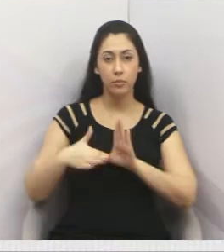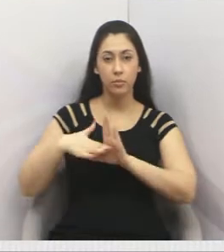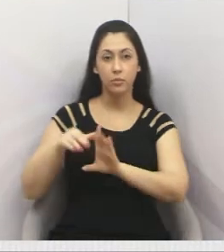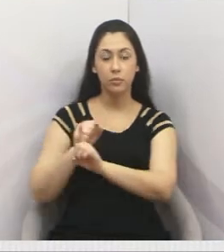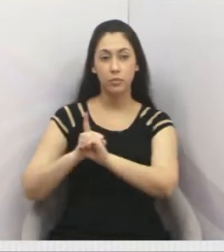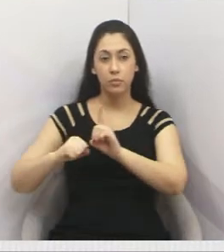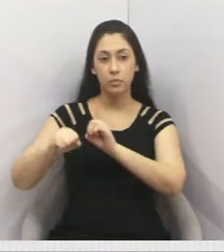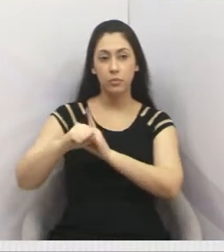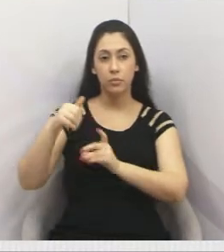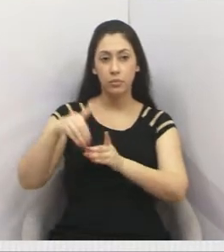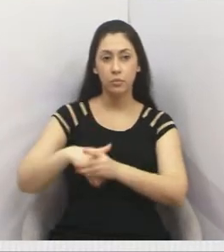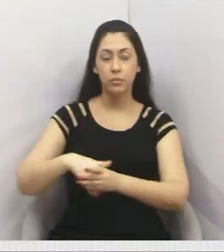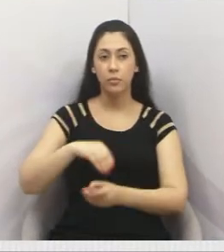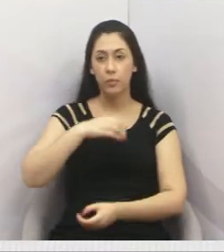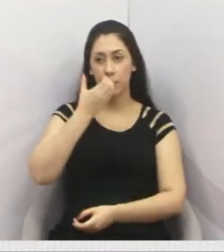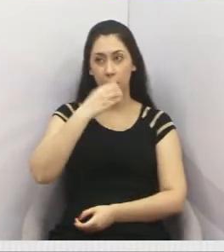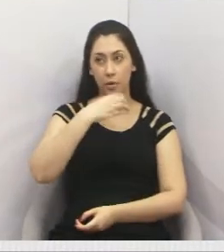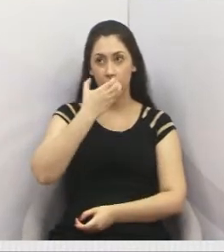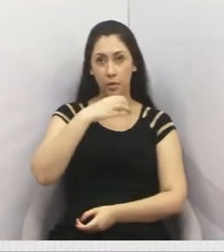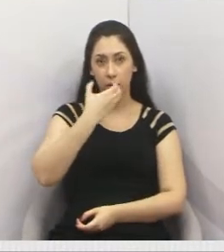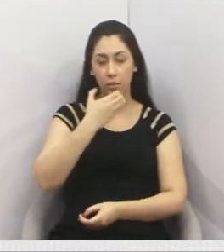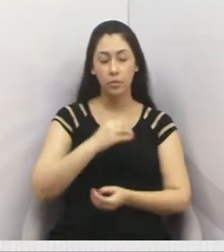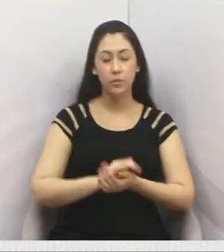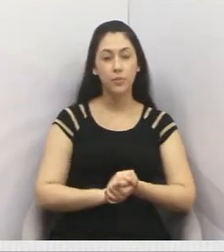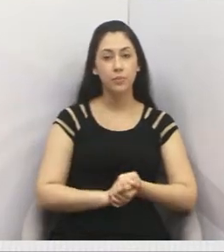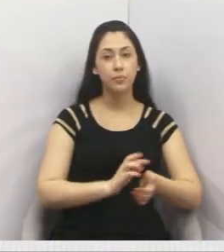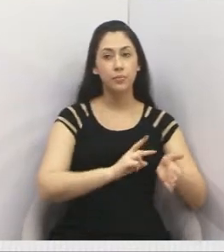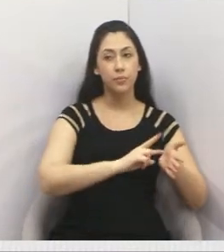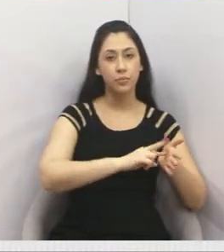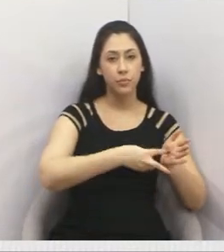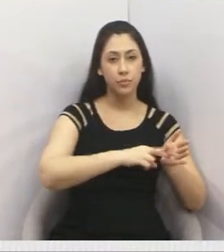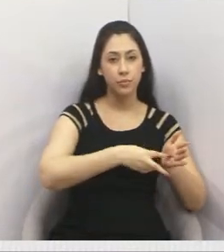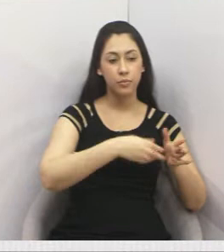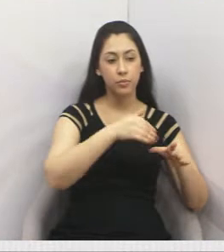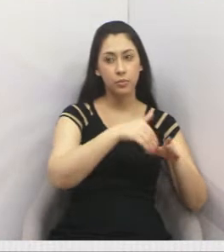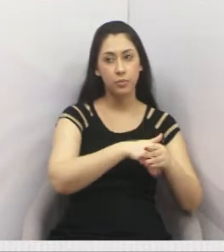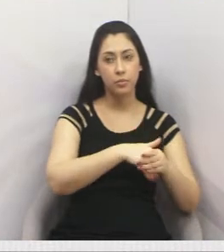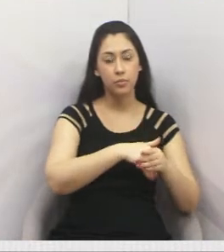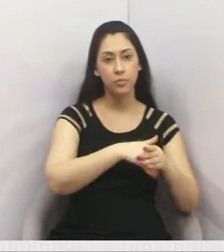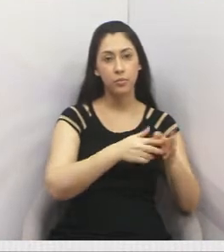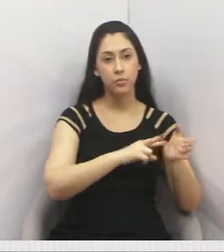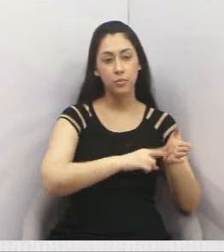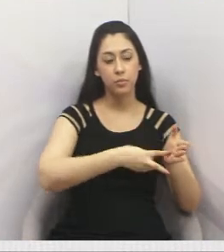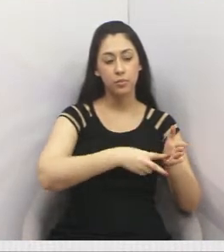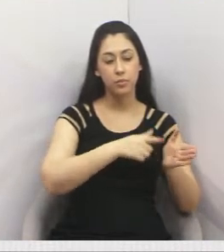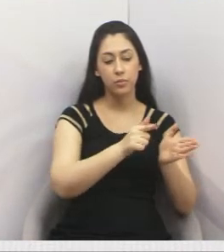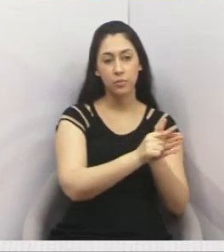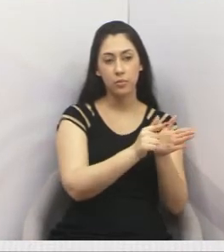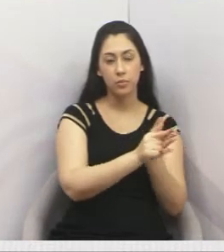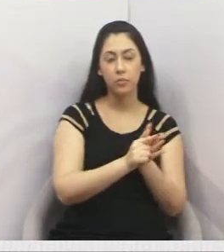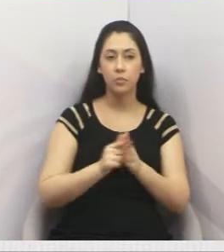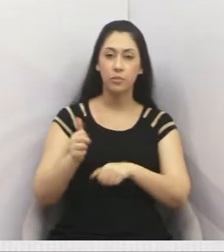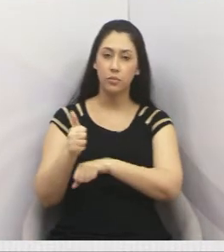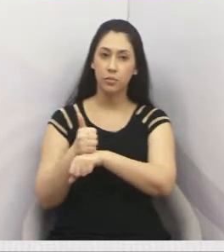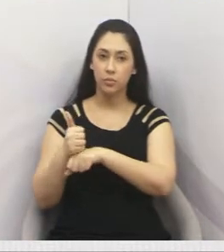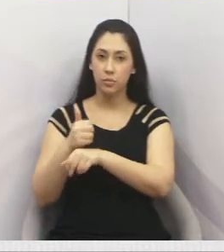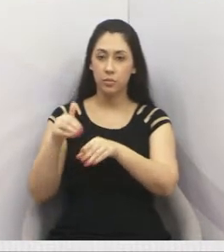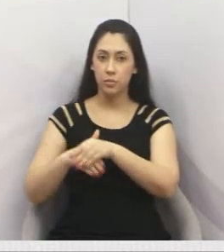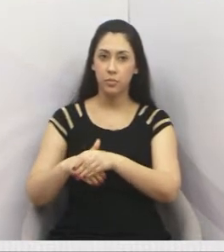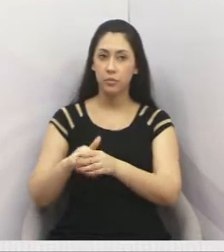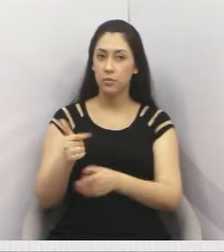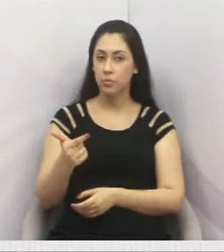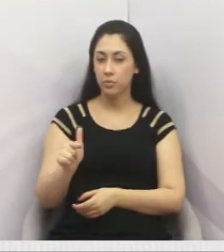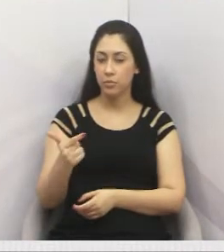Movimentos populares, Jardim Paraíso, Jardim Holanda, entidades de classe de sindicato dos papeleiros, empresas ou entidades profissionais em